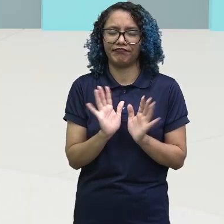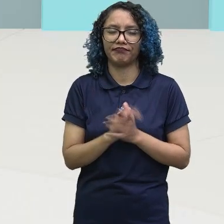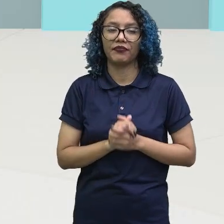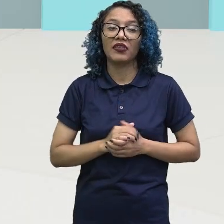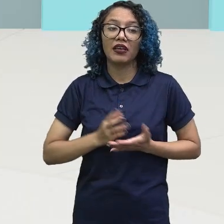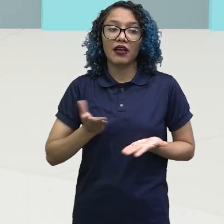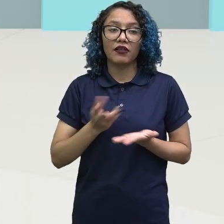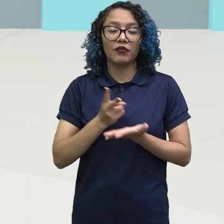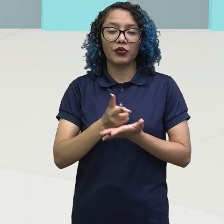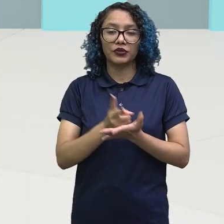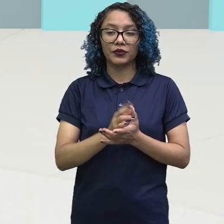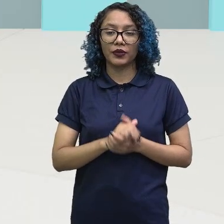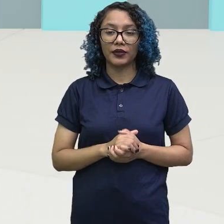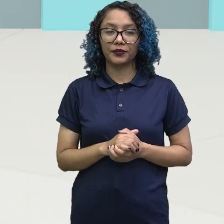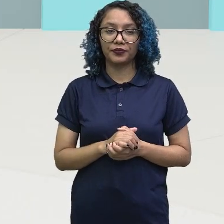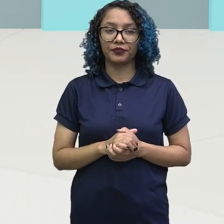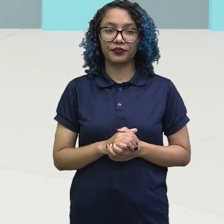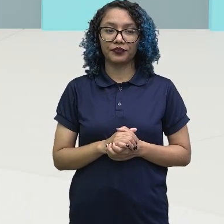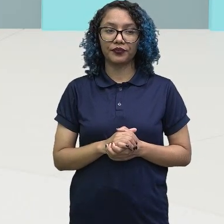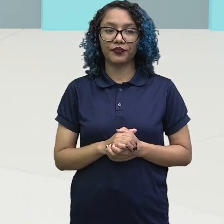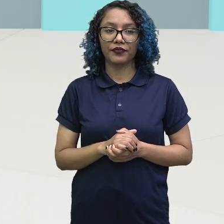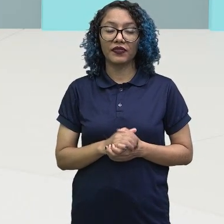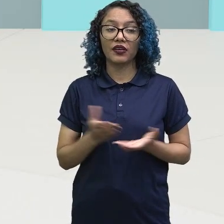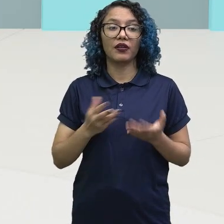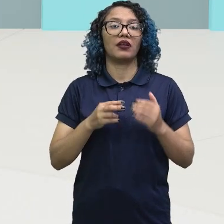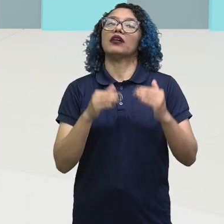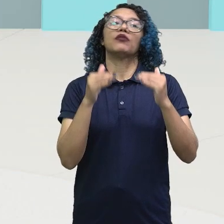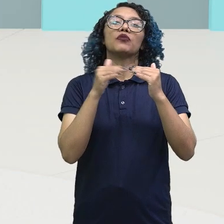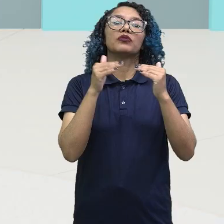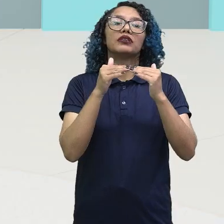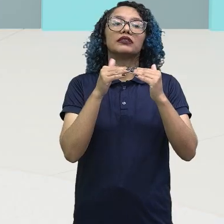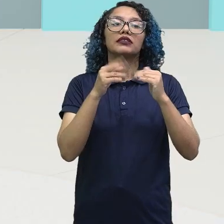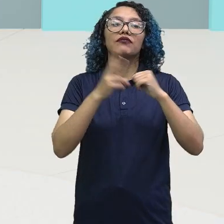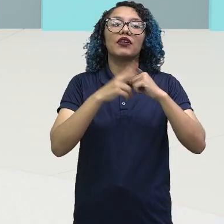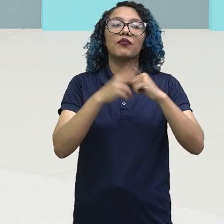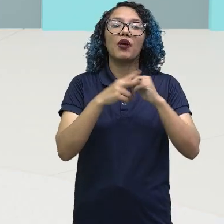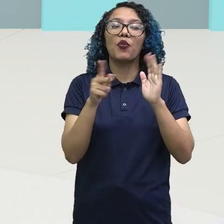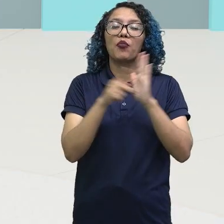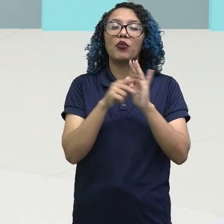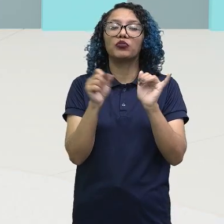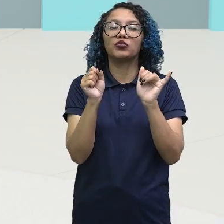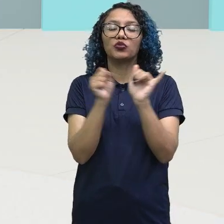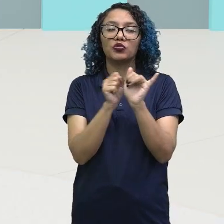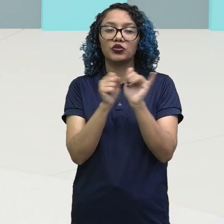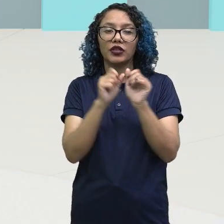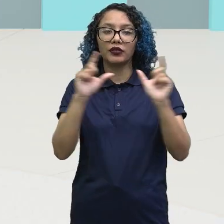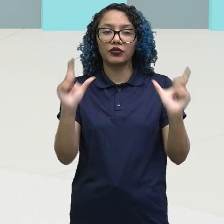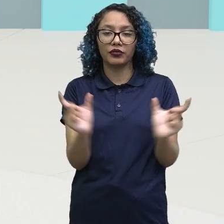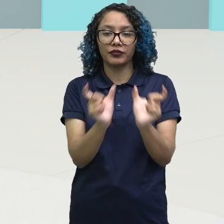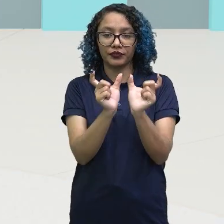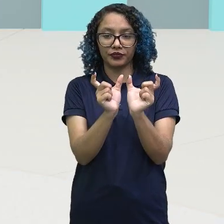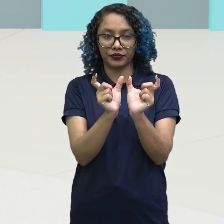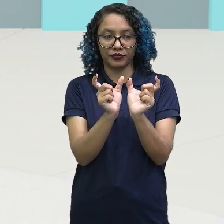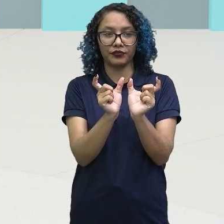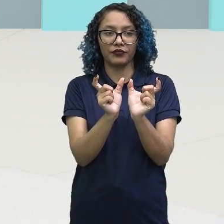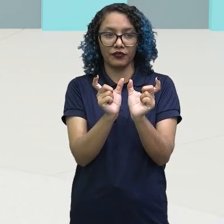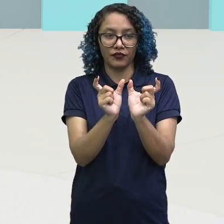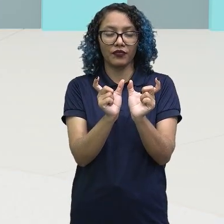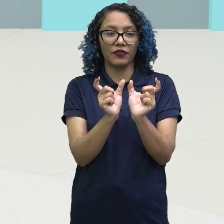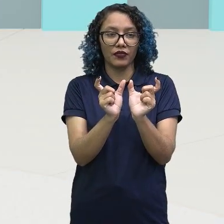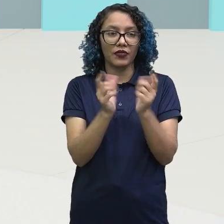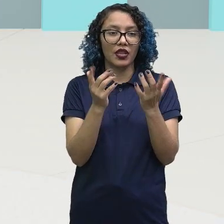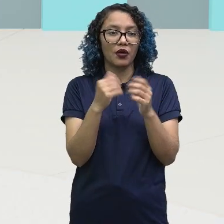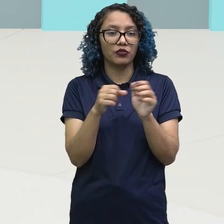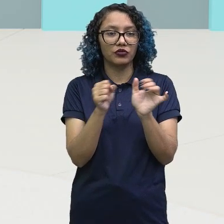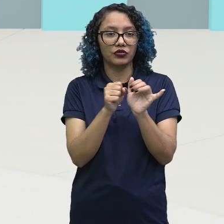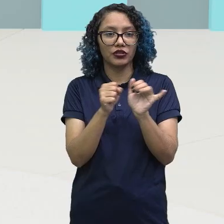agora com a concordância verbal do sujeito composto, né? Então, o sujeito composto anteposto ao verbo.